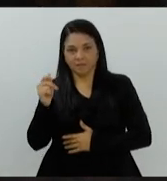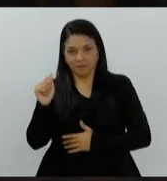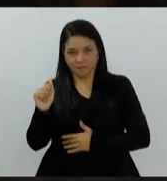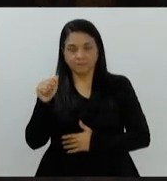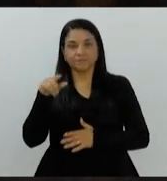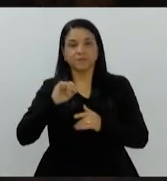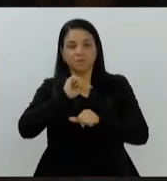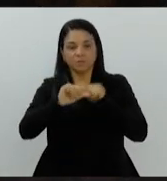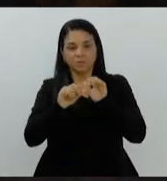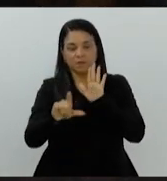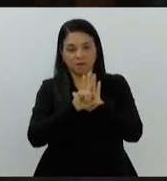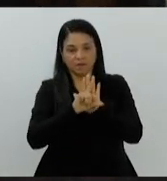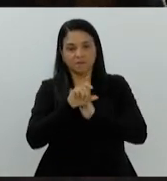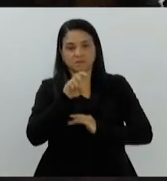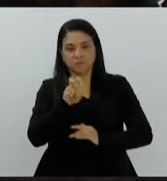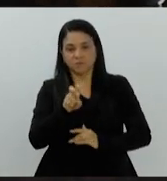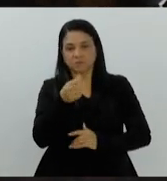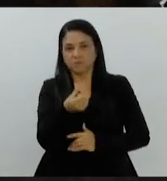a Lei nº